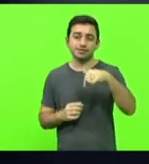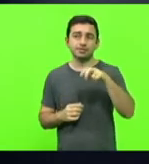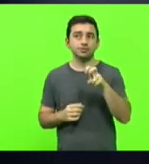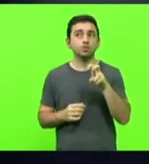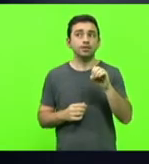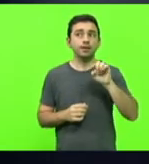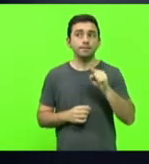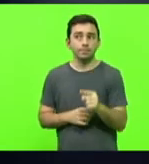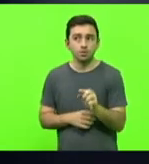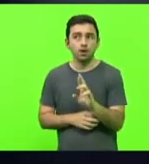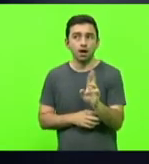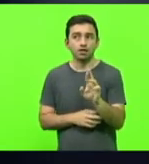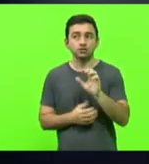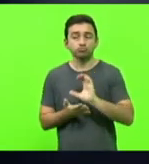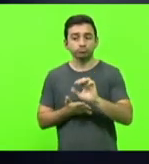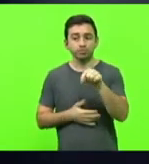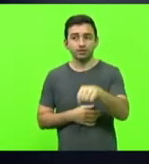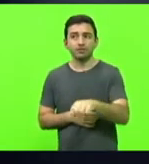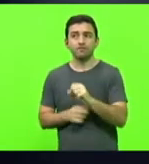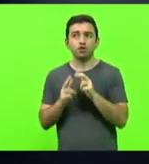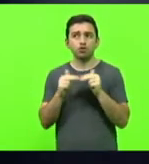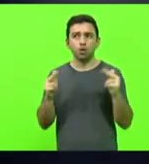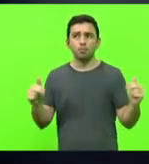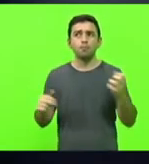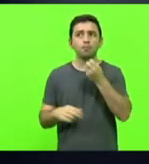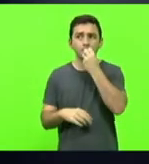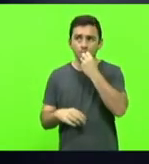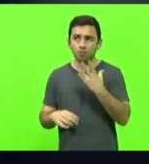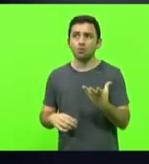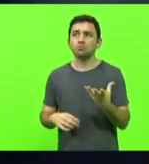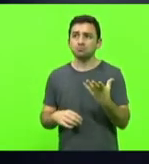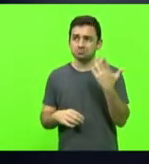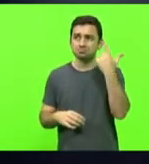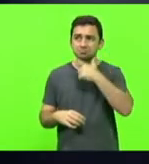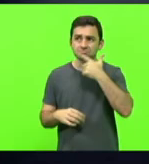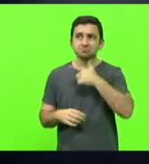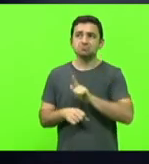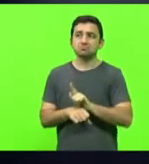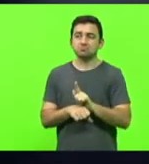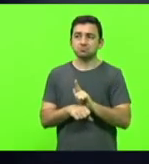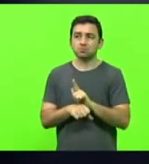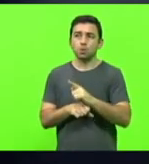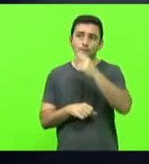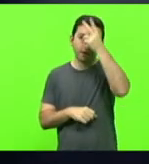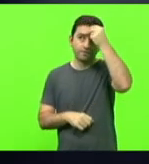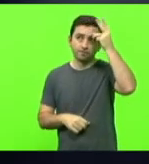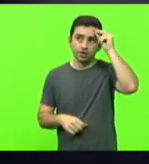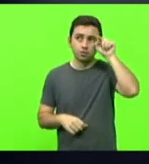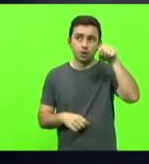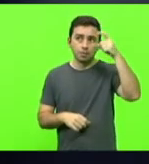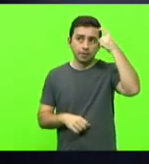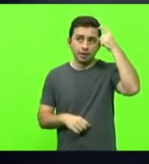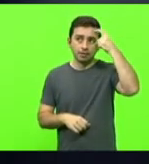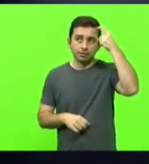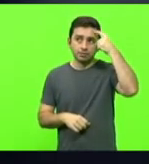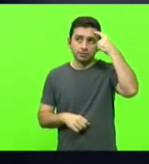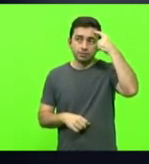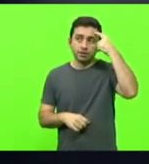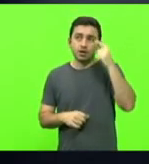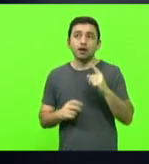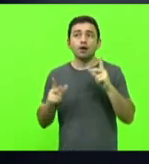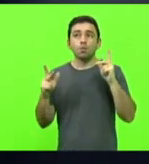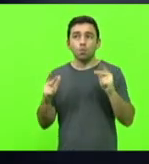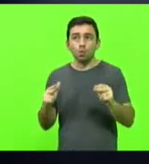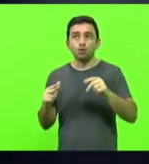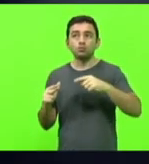R$ 750 mil aqui só em Florianópolis. E que coisa boa tem esse gestor, né? Prefeito que tem esse pensamento. A mesma coisa nós